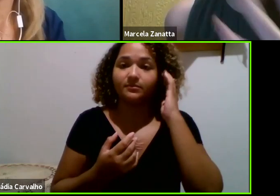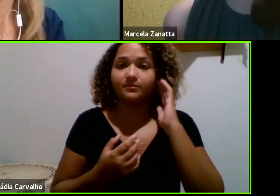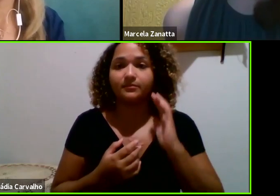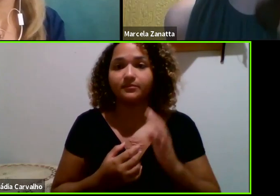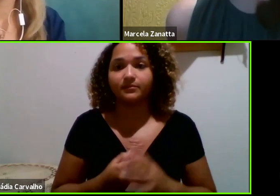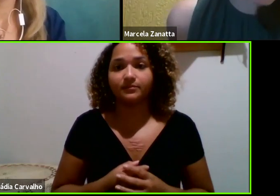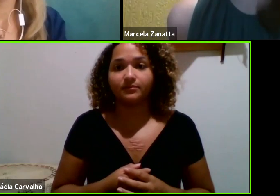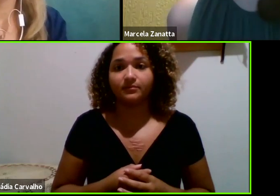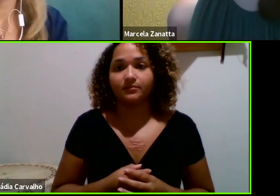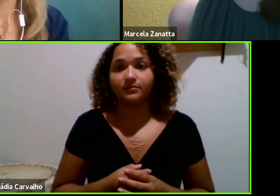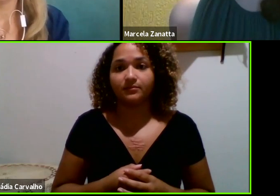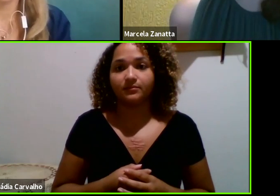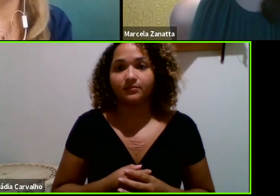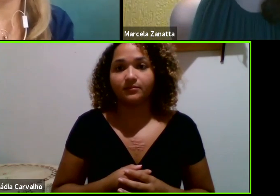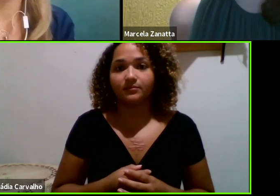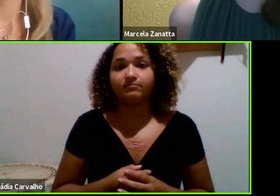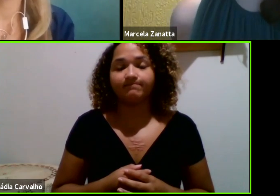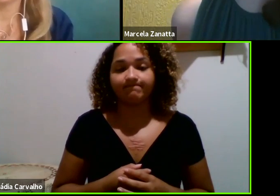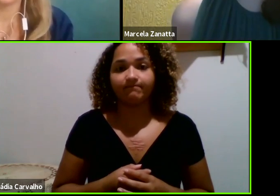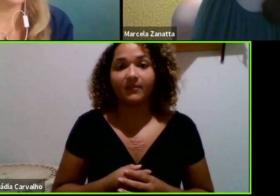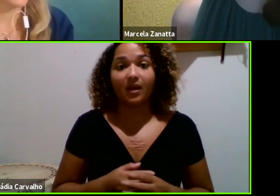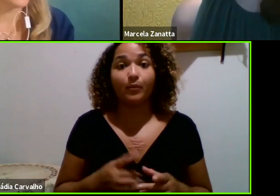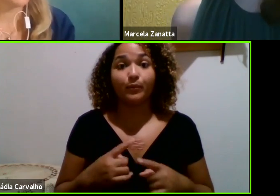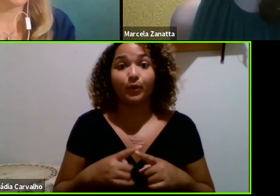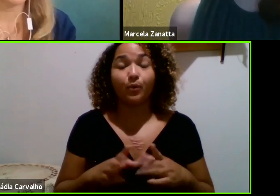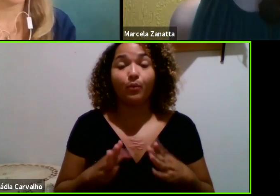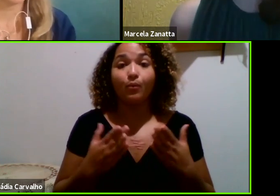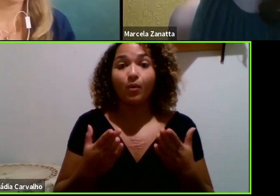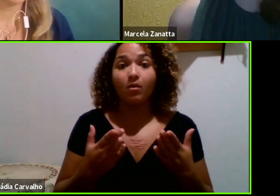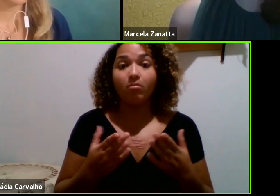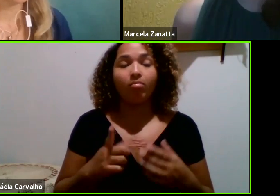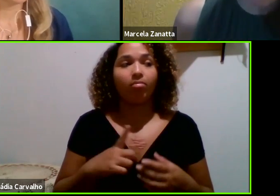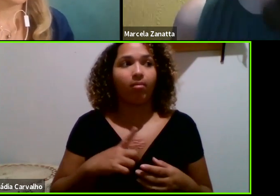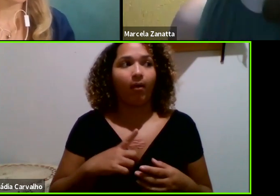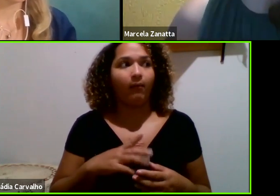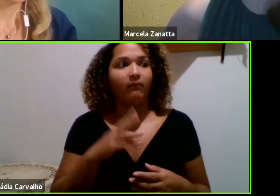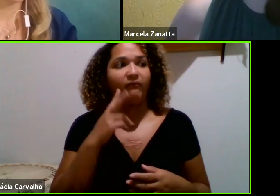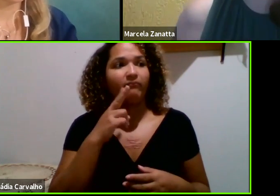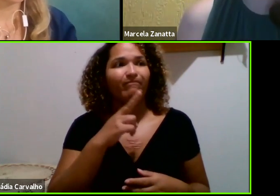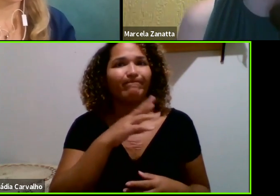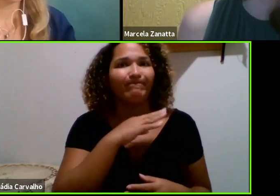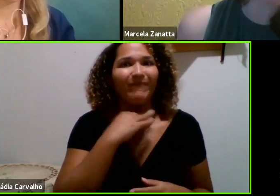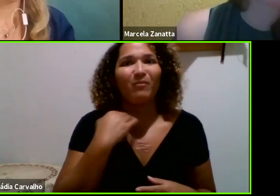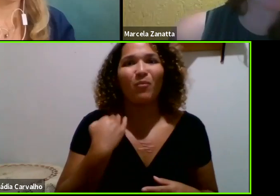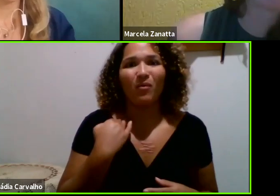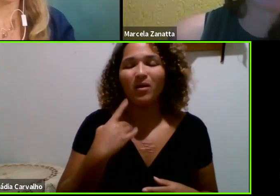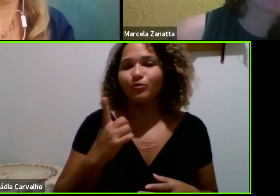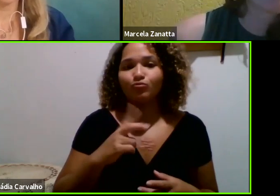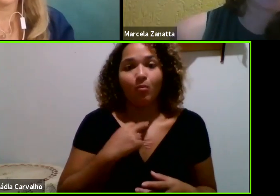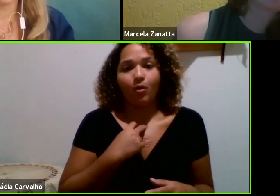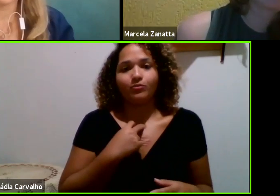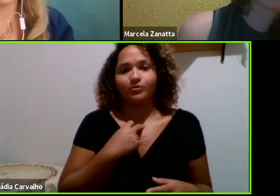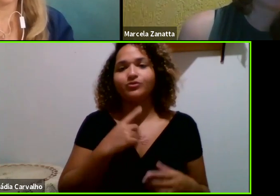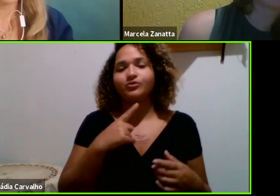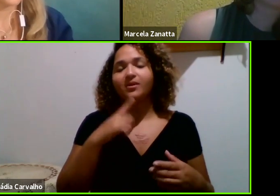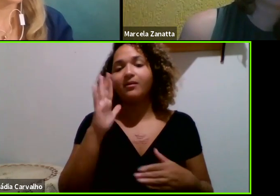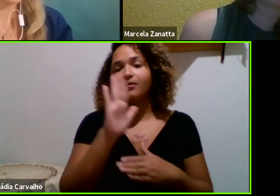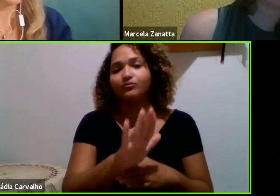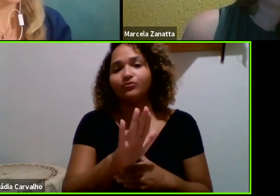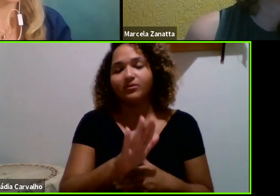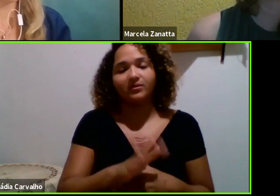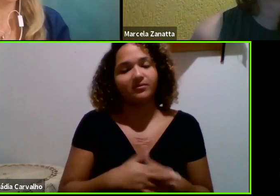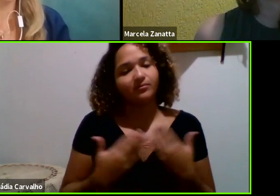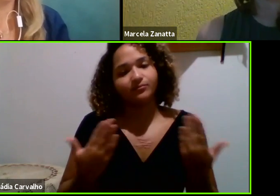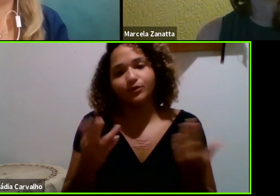gente, emergência é intervencionista. Porque emergência, a prioridade é resolução, né? Sim,